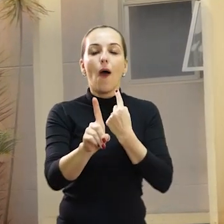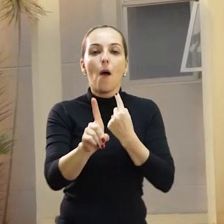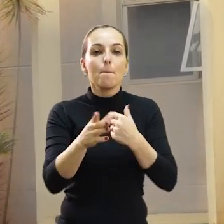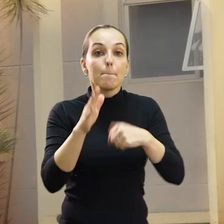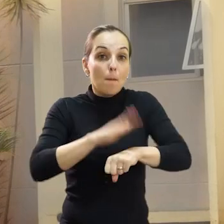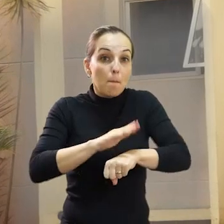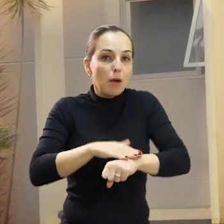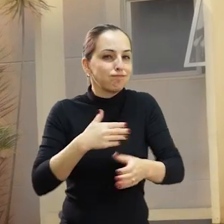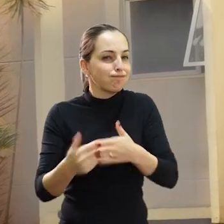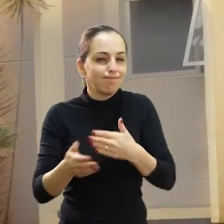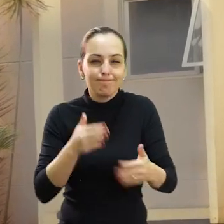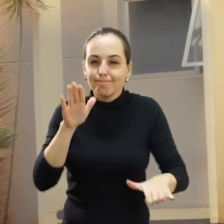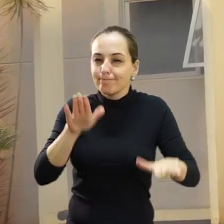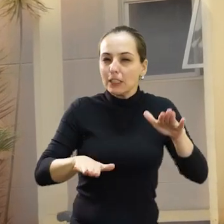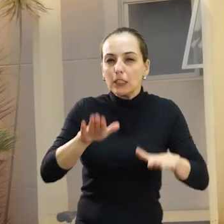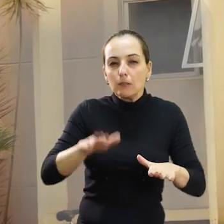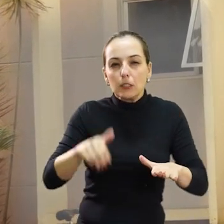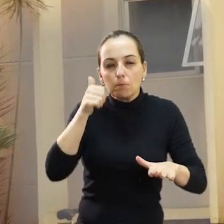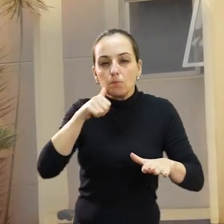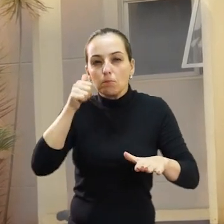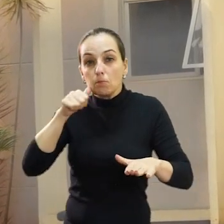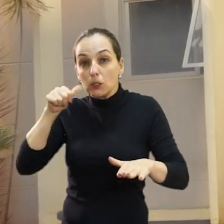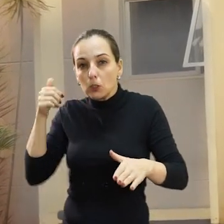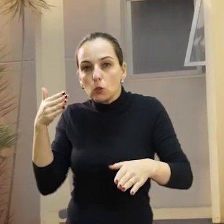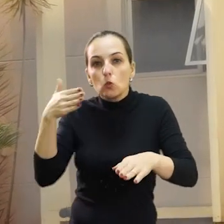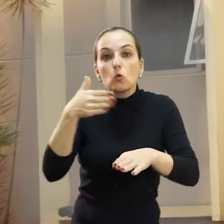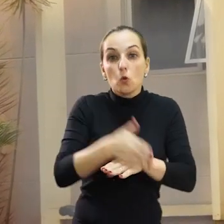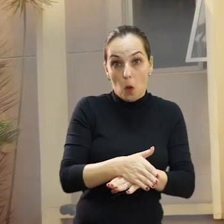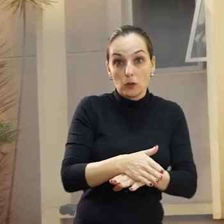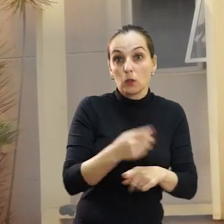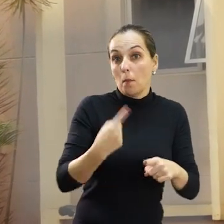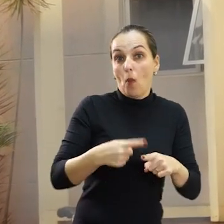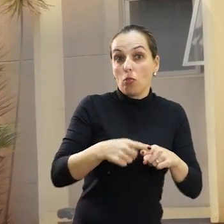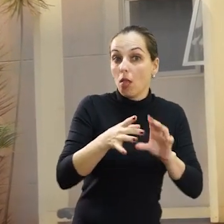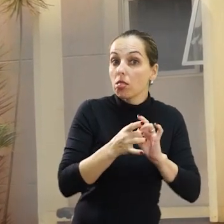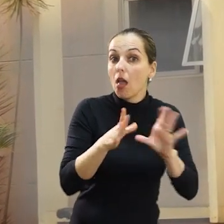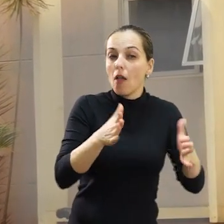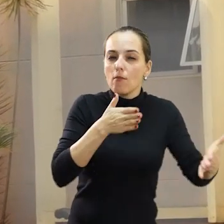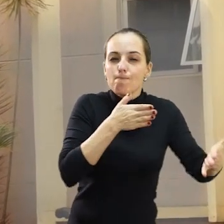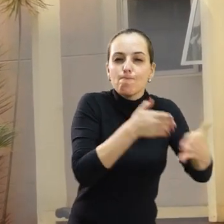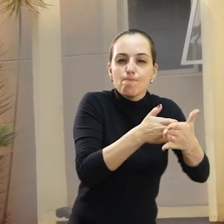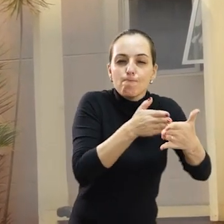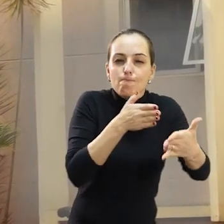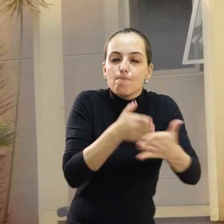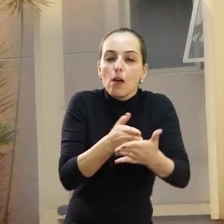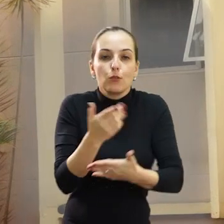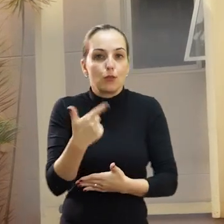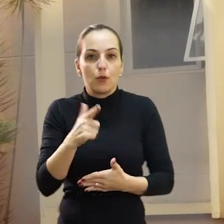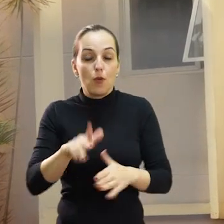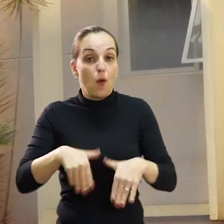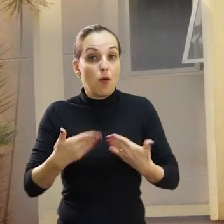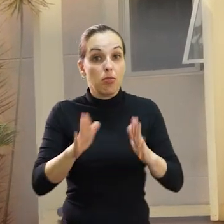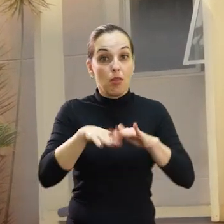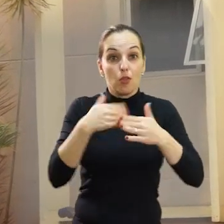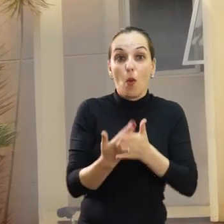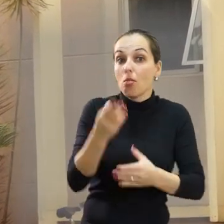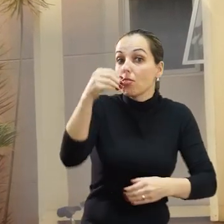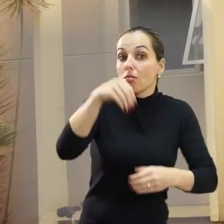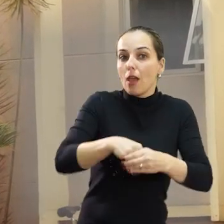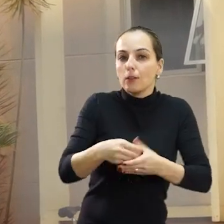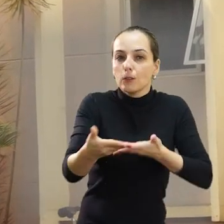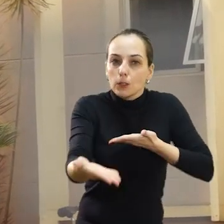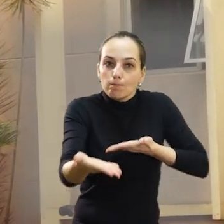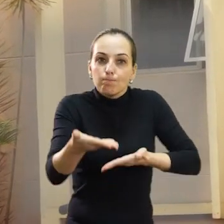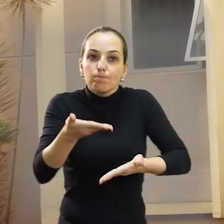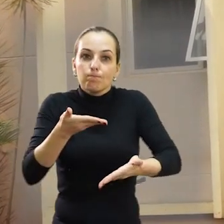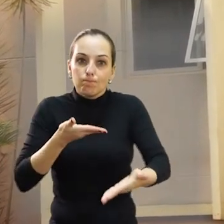Muitas vezes ela ia para lá também. Apesar de não ter idade para frequentar aquela escola,